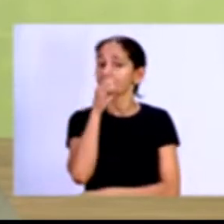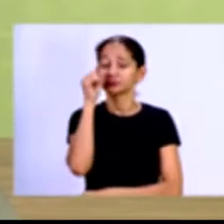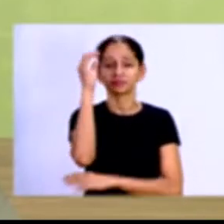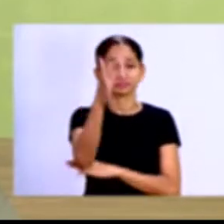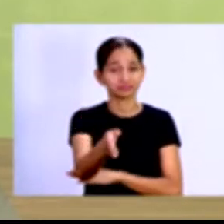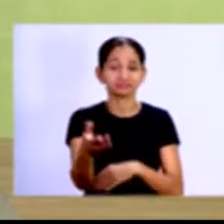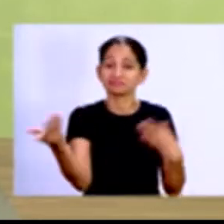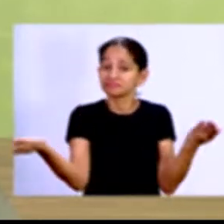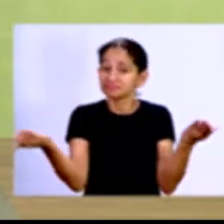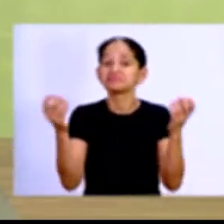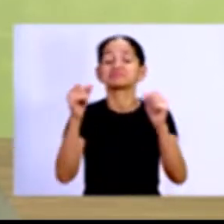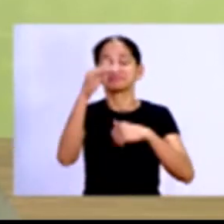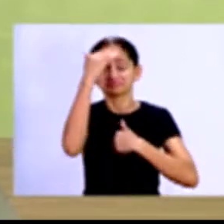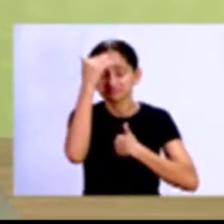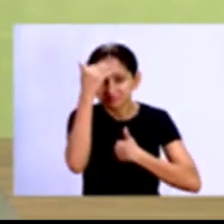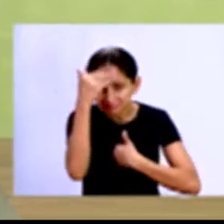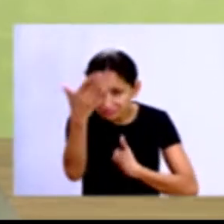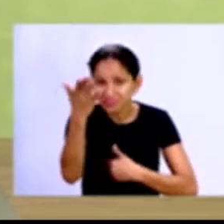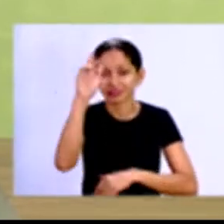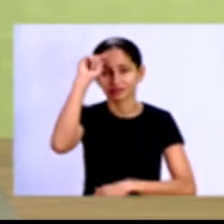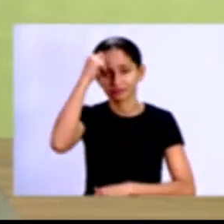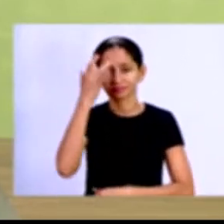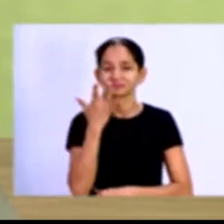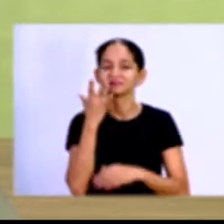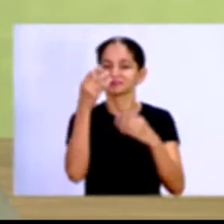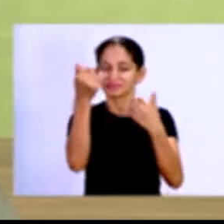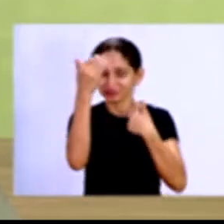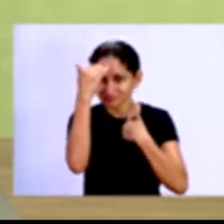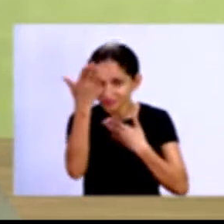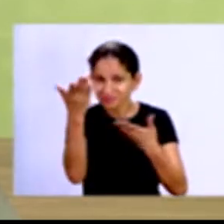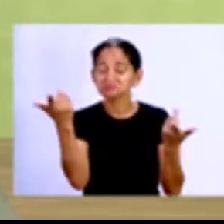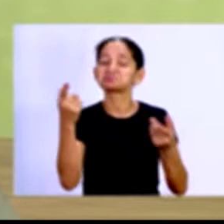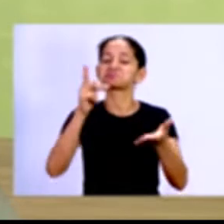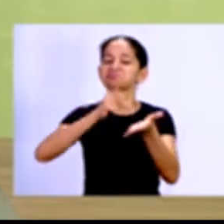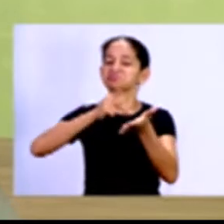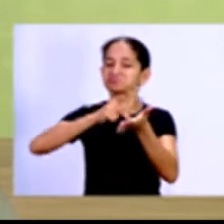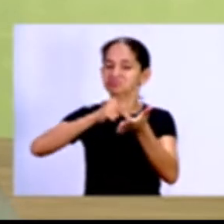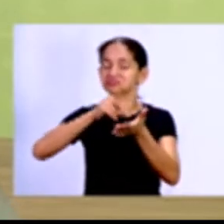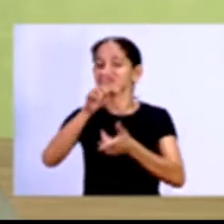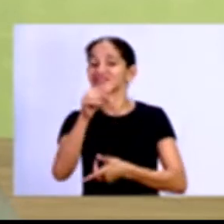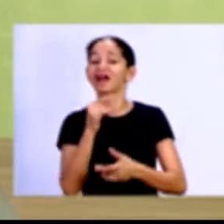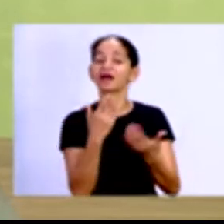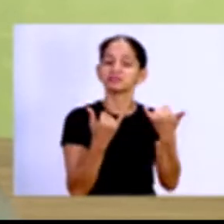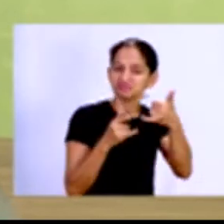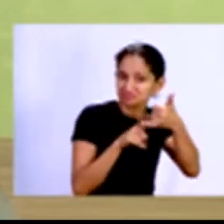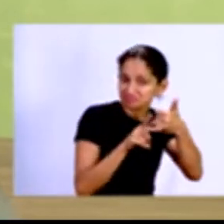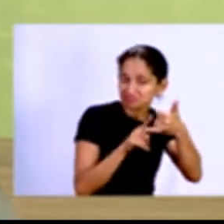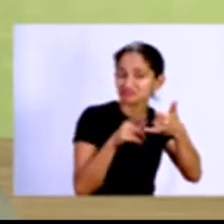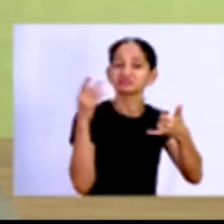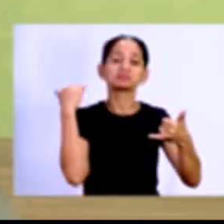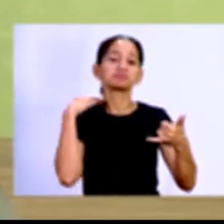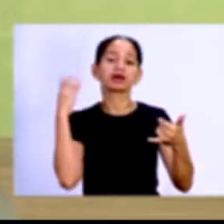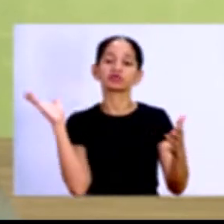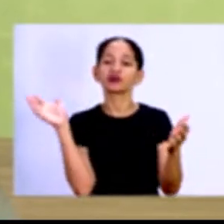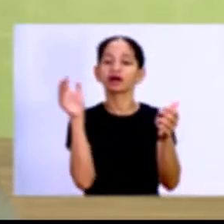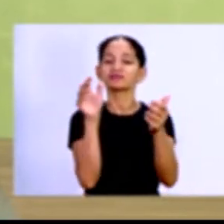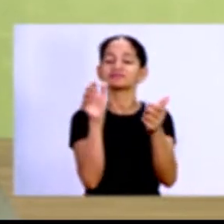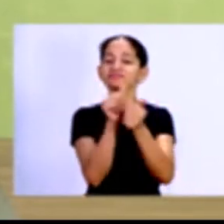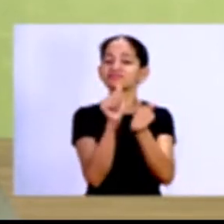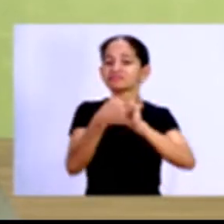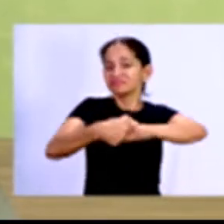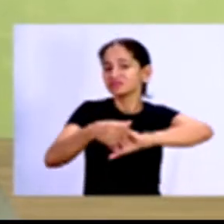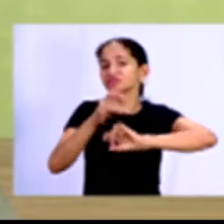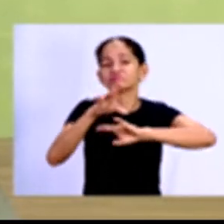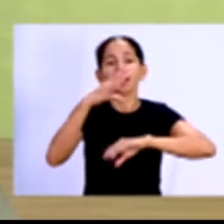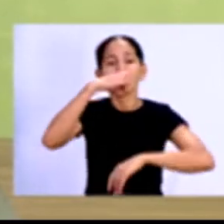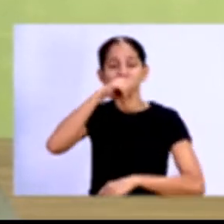né? Então, obrigado, pessoal de Ouro Preto aí, pela participação. É verdade. Hoje os aplicativos dos bancos, mesmo, muita gente hoje só vai no banco, no caixa